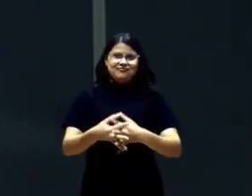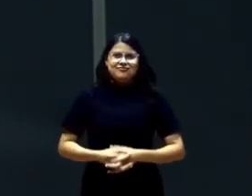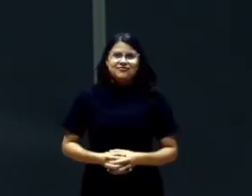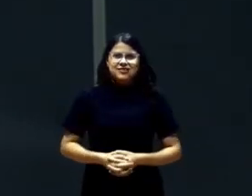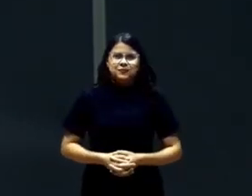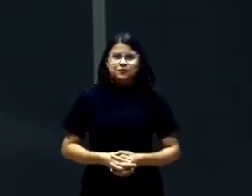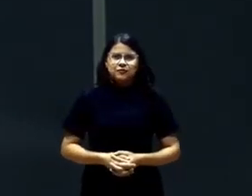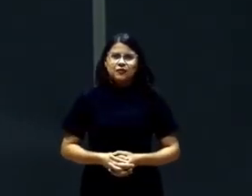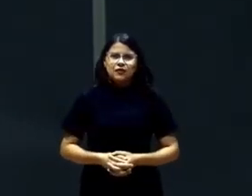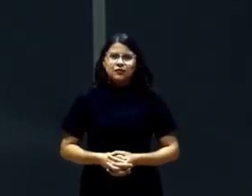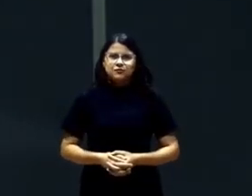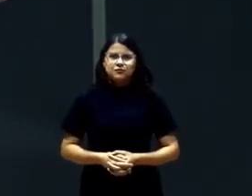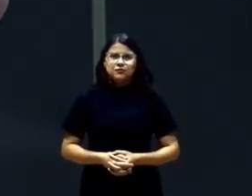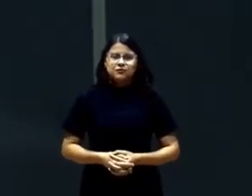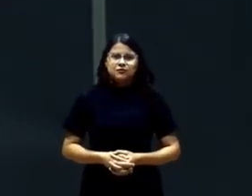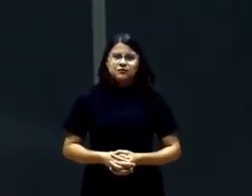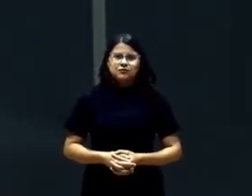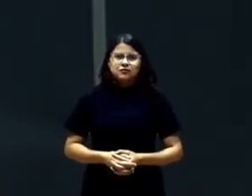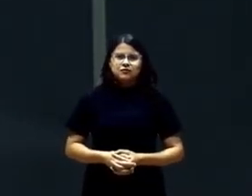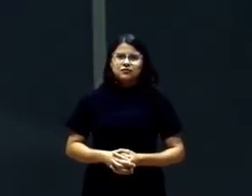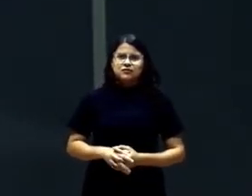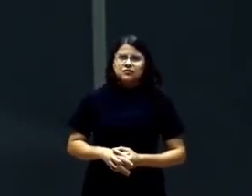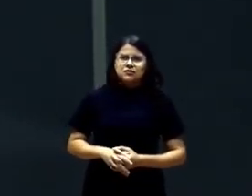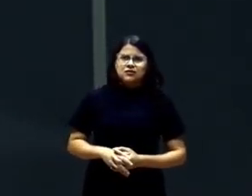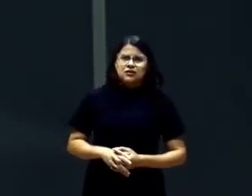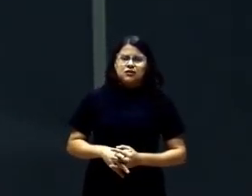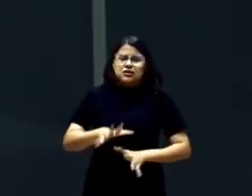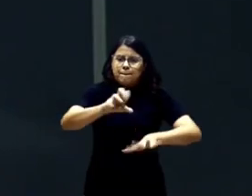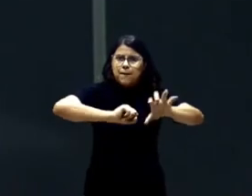mas não espere Deus te chamar de louco.